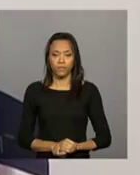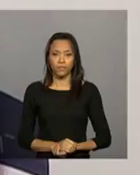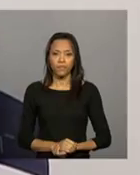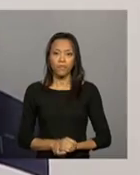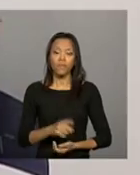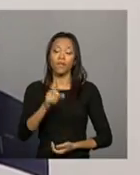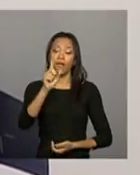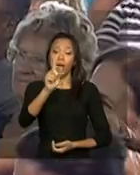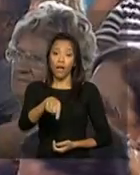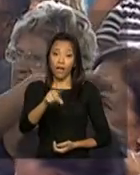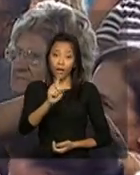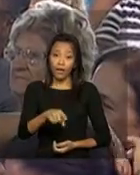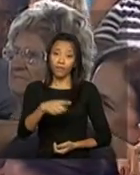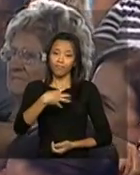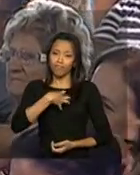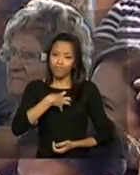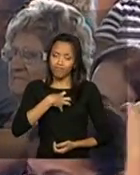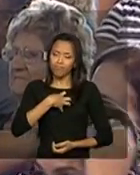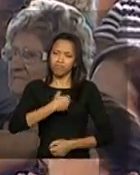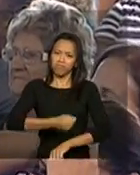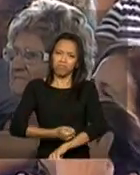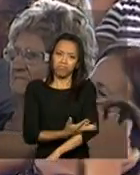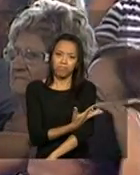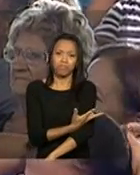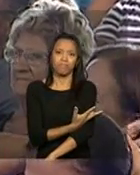Faz parte da emoção e da voz.